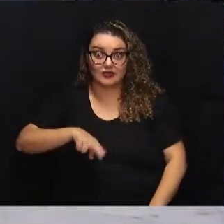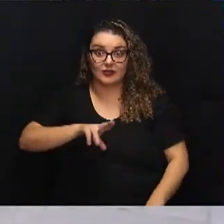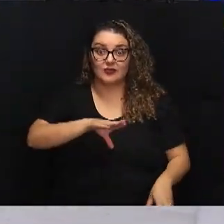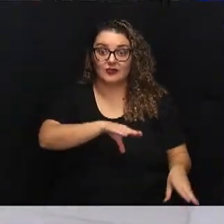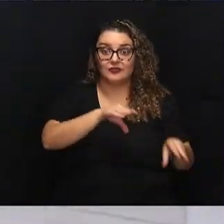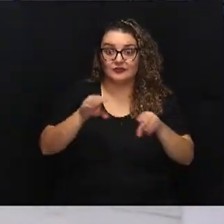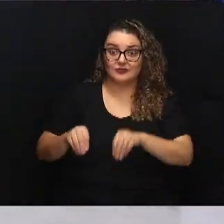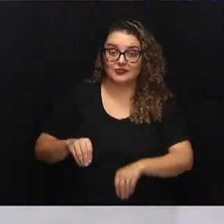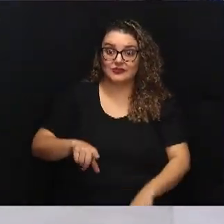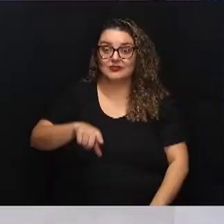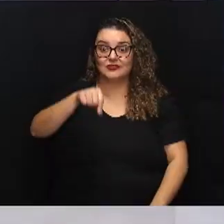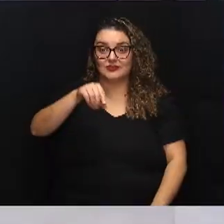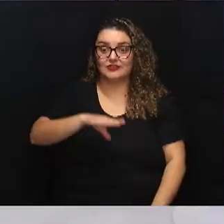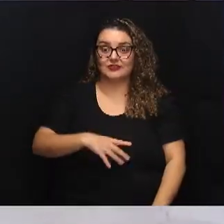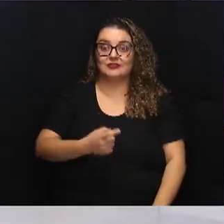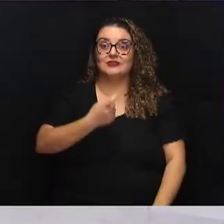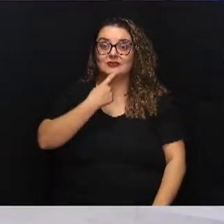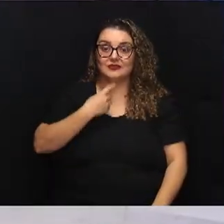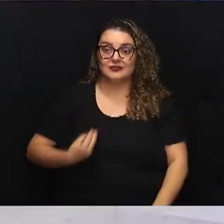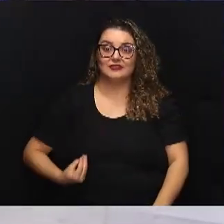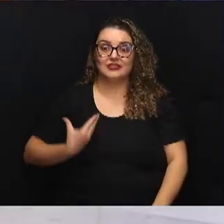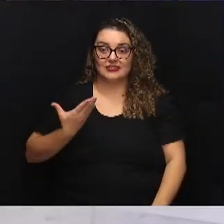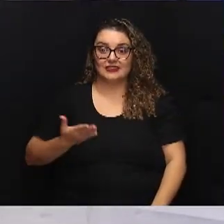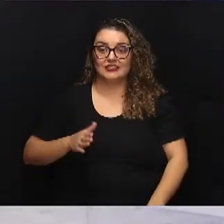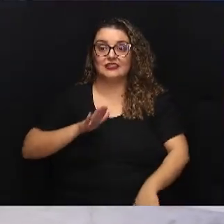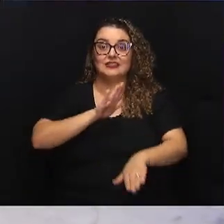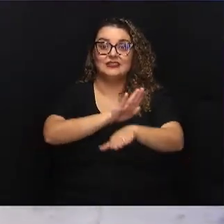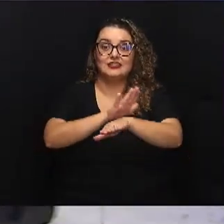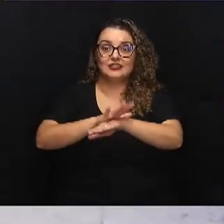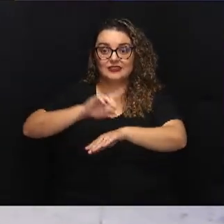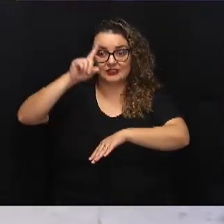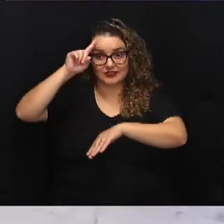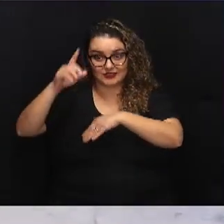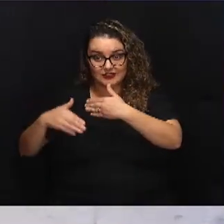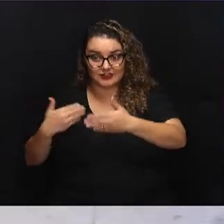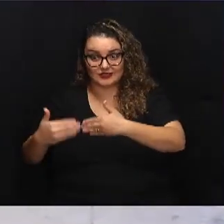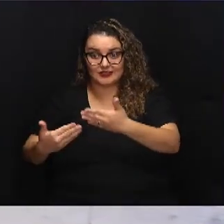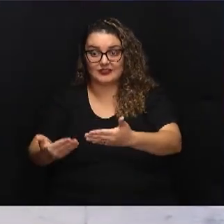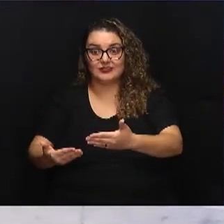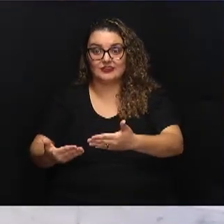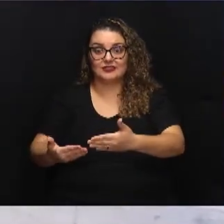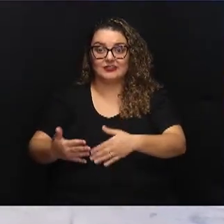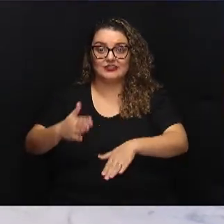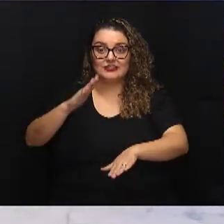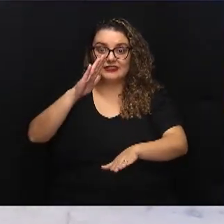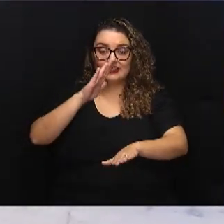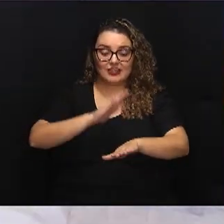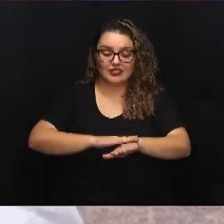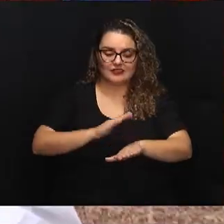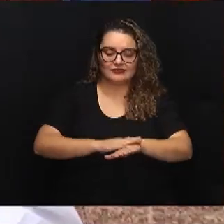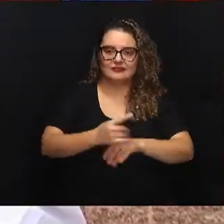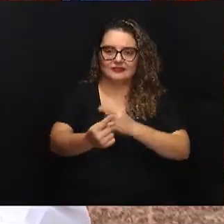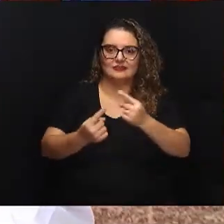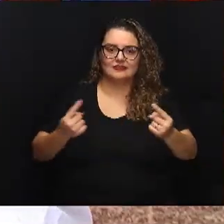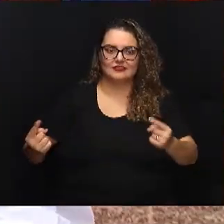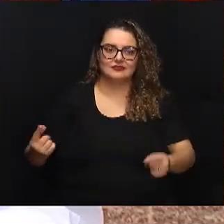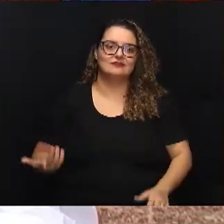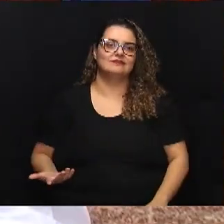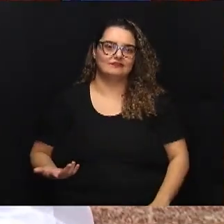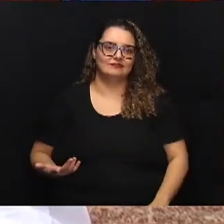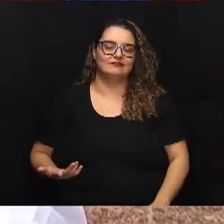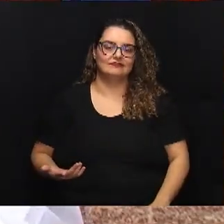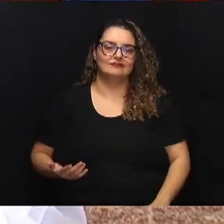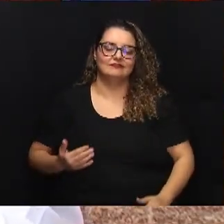escolheu Campinas para viver e que ajudam no seu dia a dia, na sua atividade, cada um na sua área de atuação,